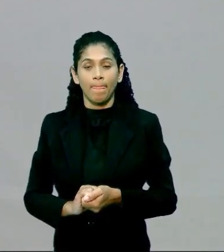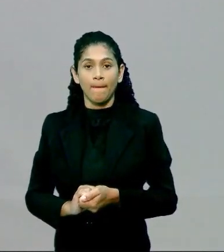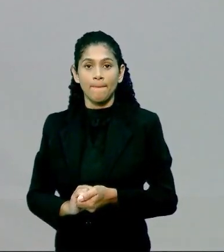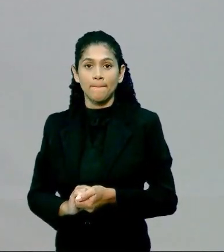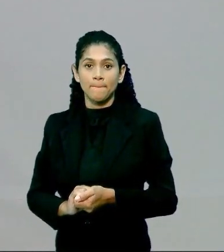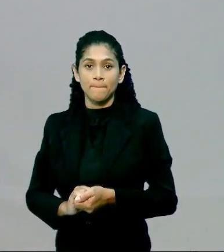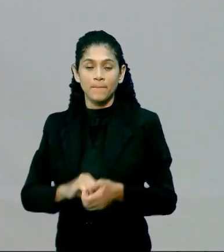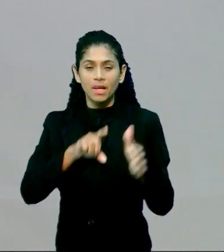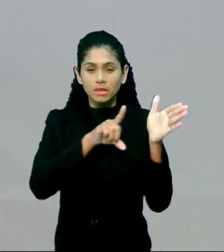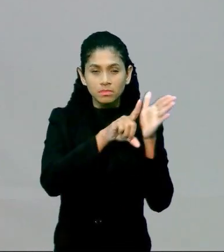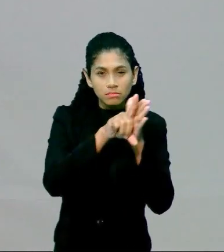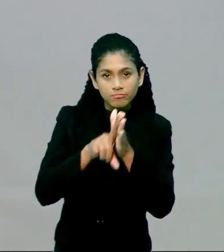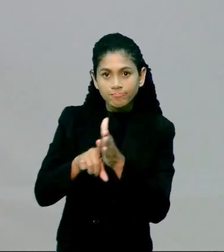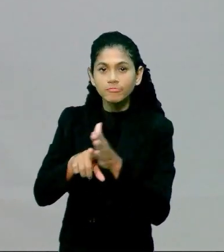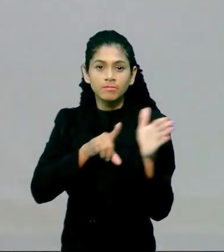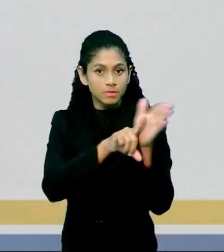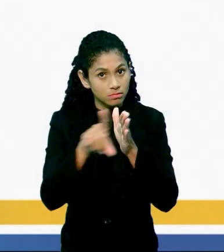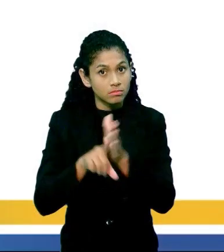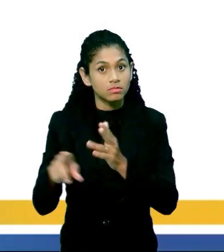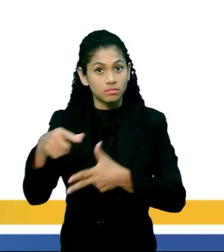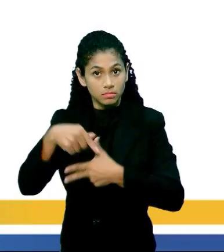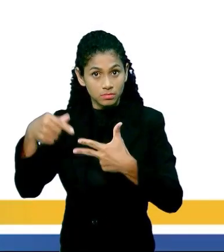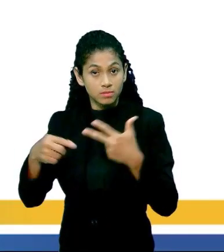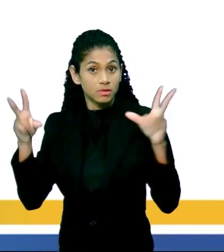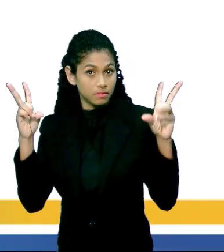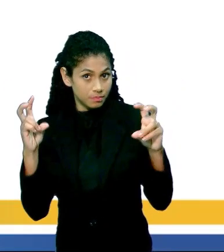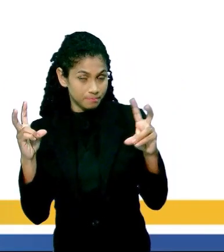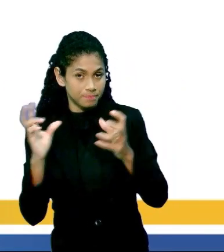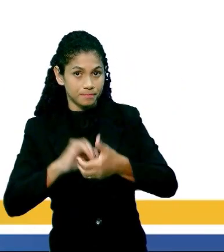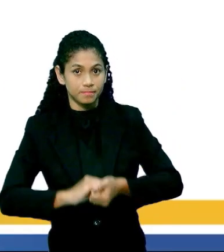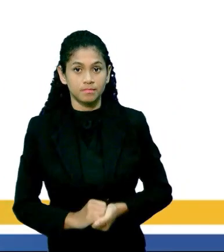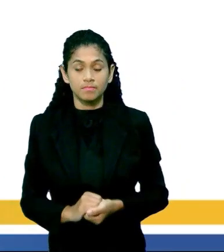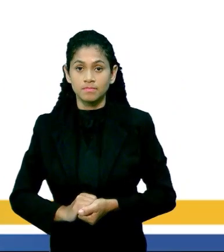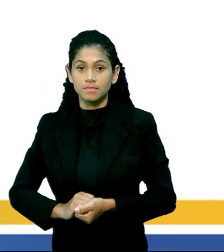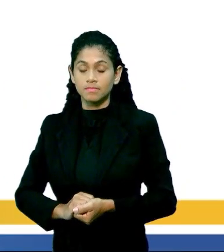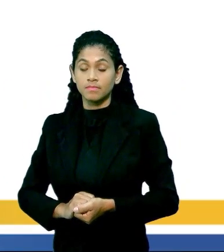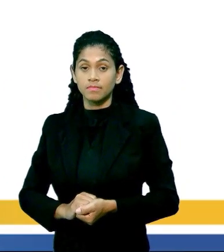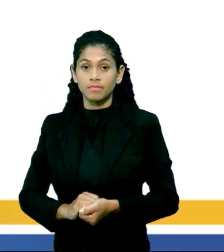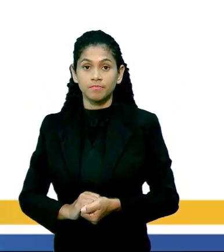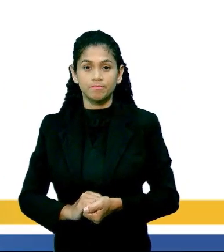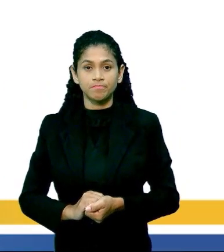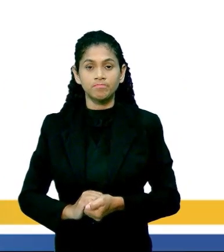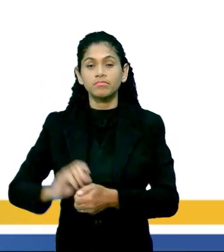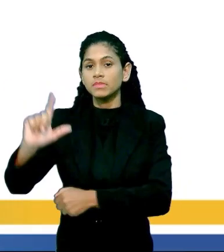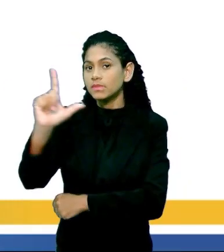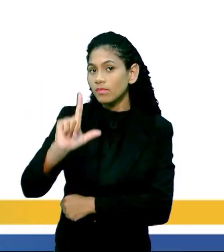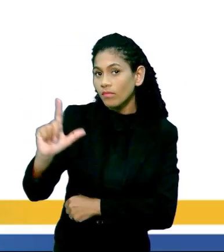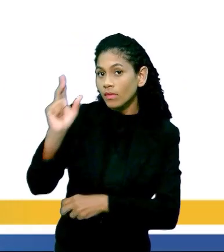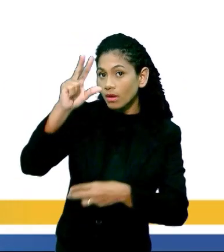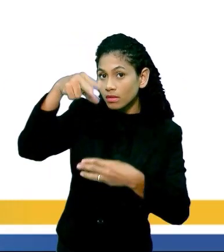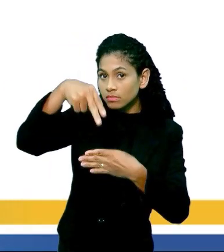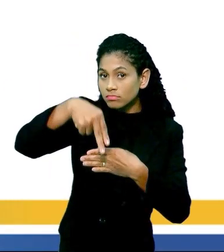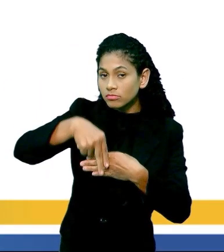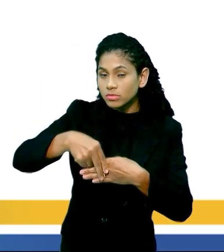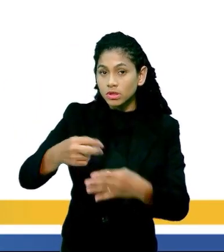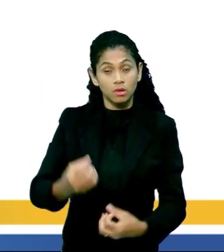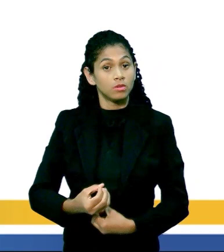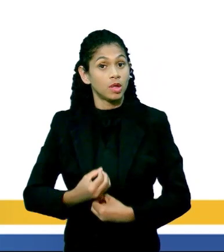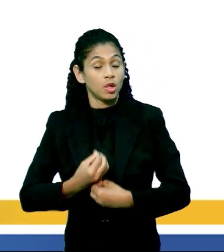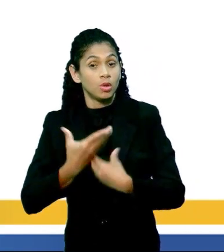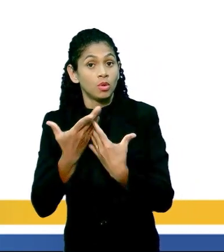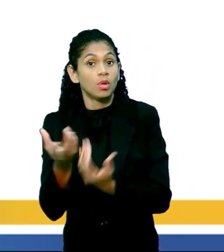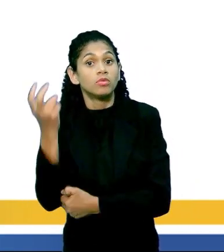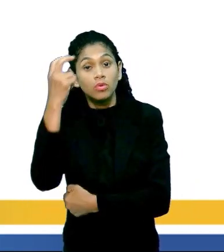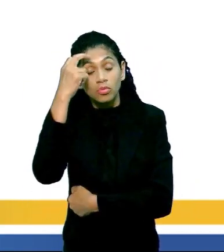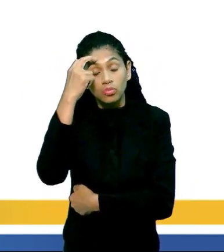Enem acerca dessa temática, tá? Vamos lá. A literatura de cordel é uma manifestação da